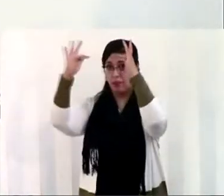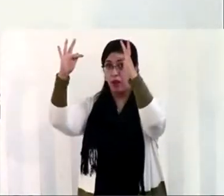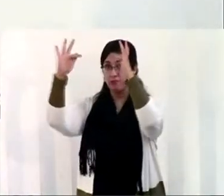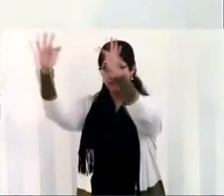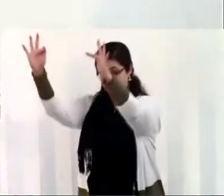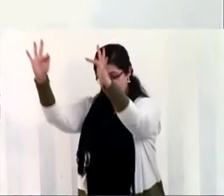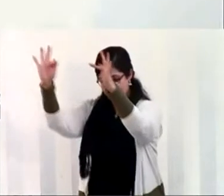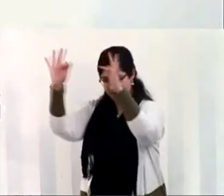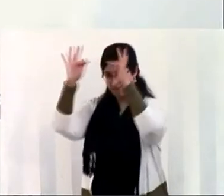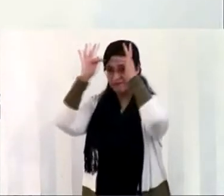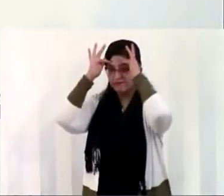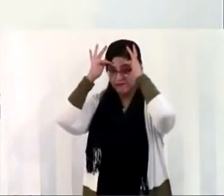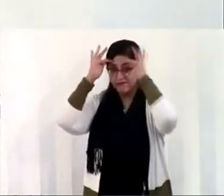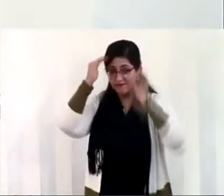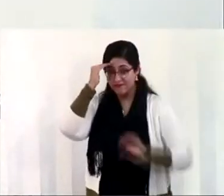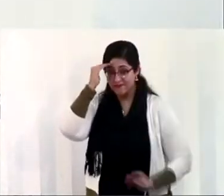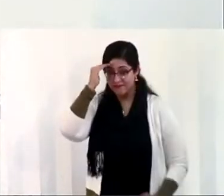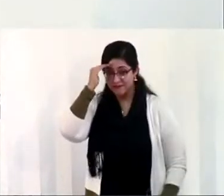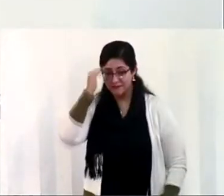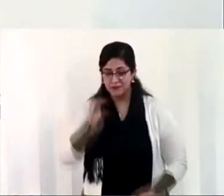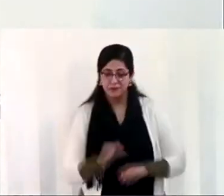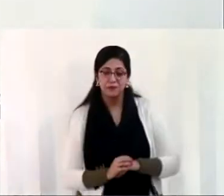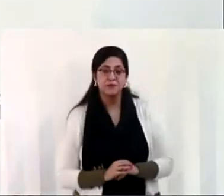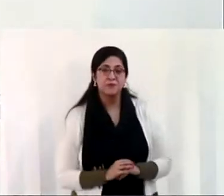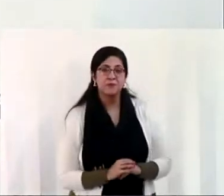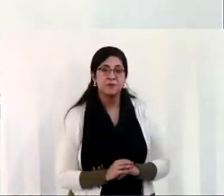Quando é que isso deixou de acontecer?